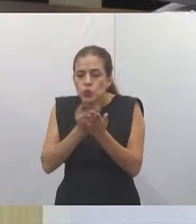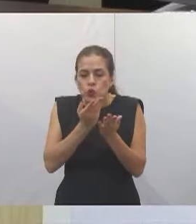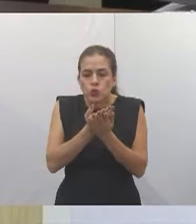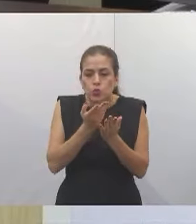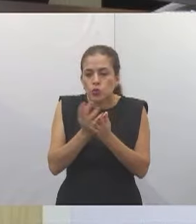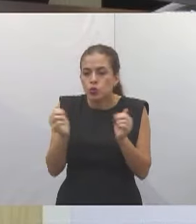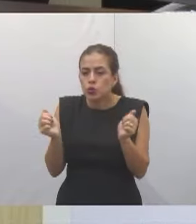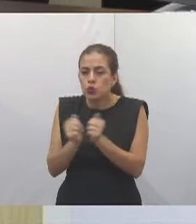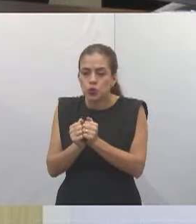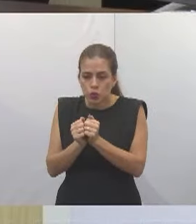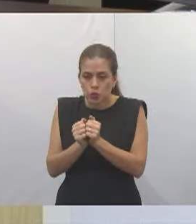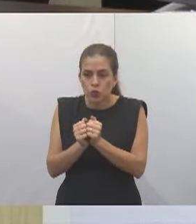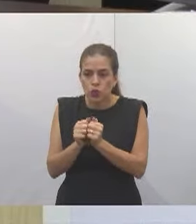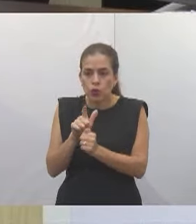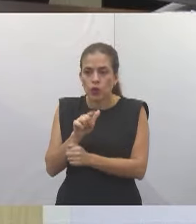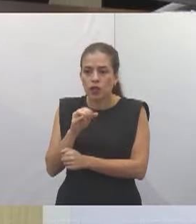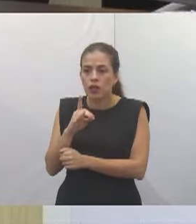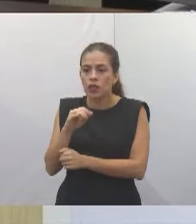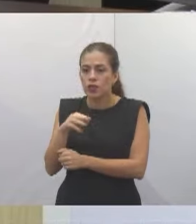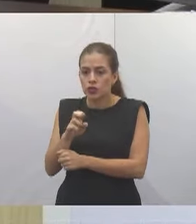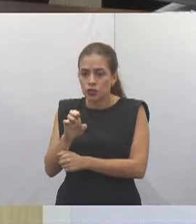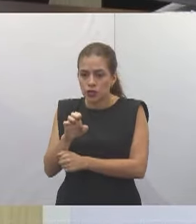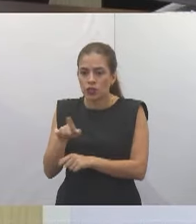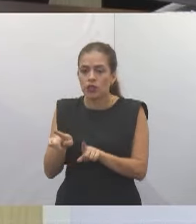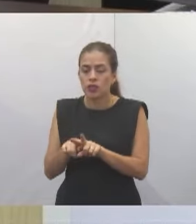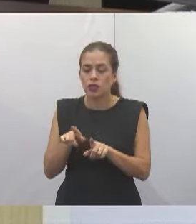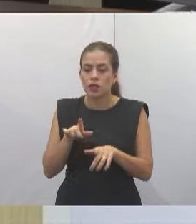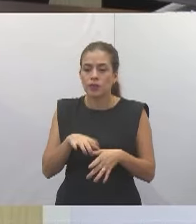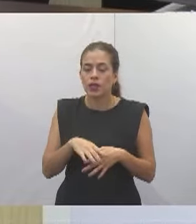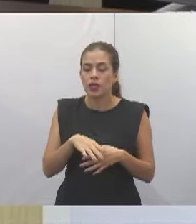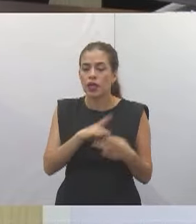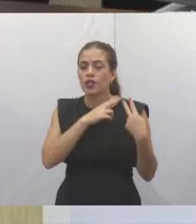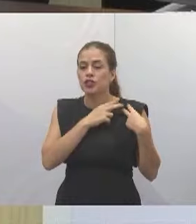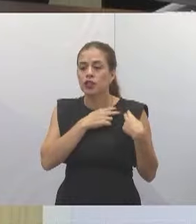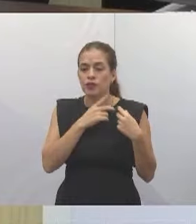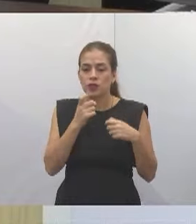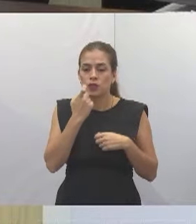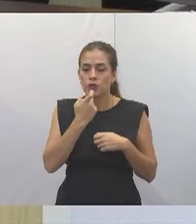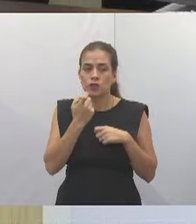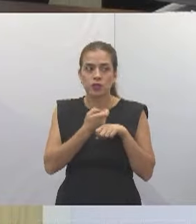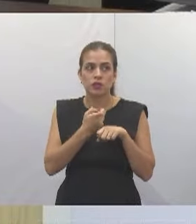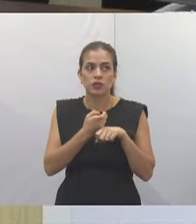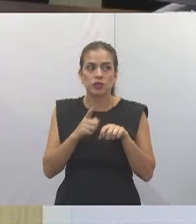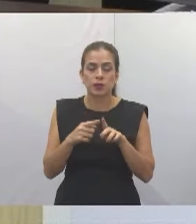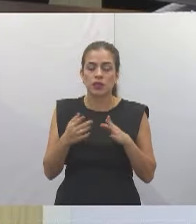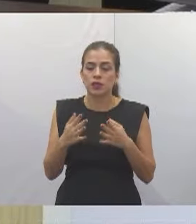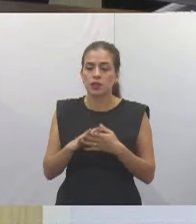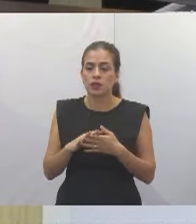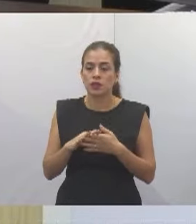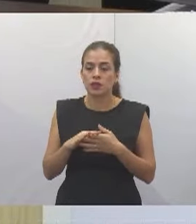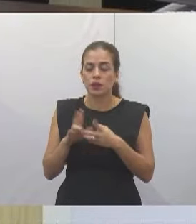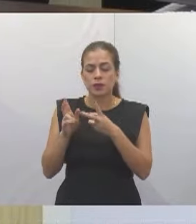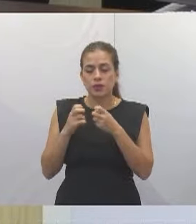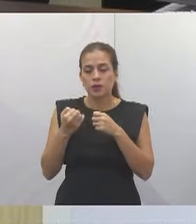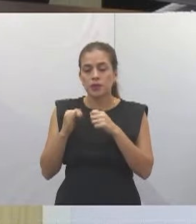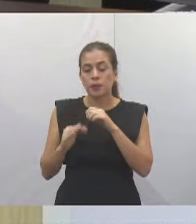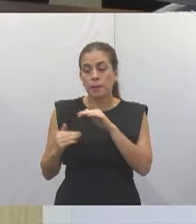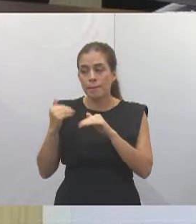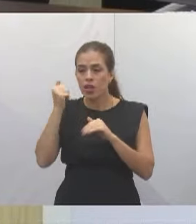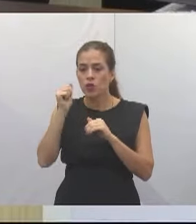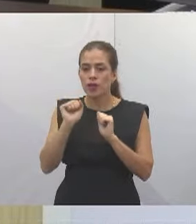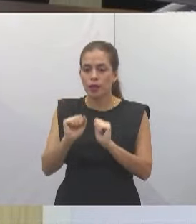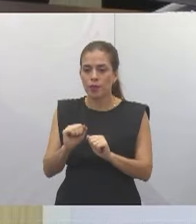junto à Lidiane, junto com a chefe dos dentistas, para ver se a gente tem pontos de melhoria para